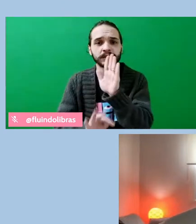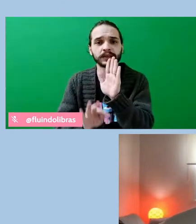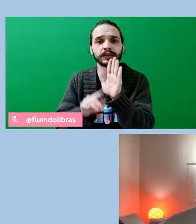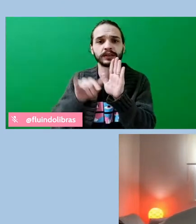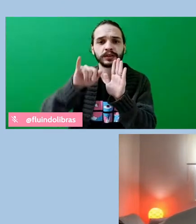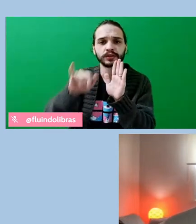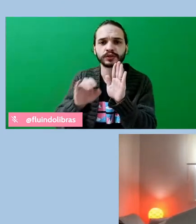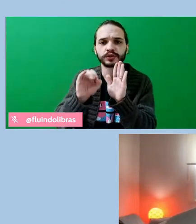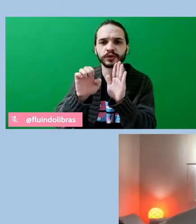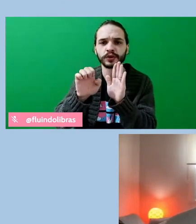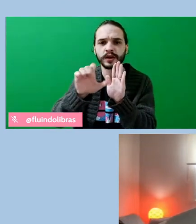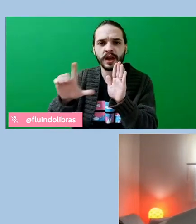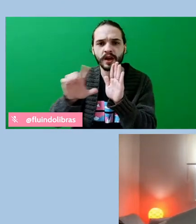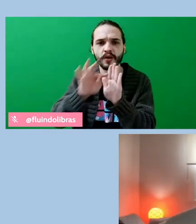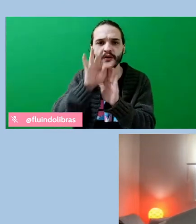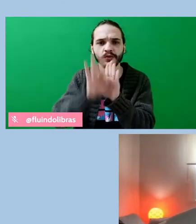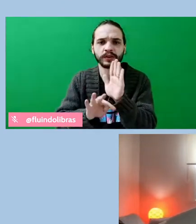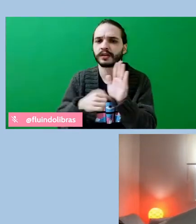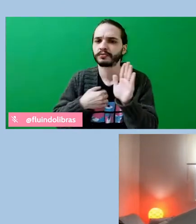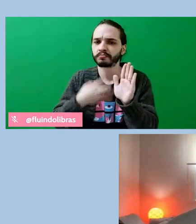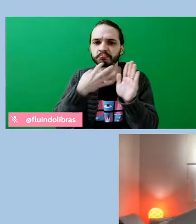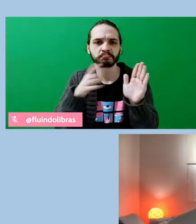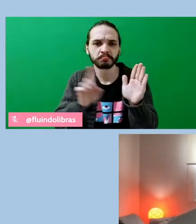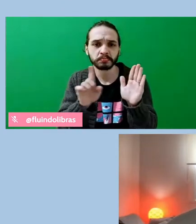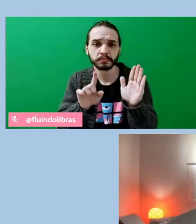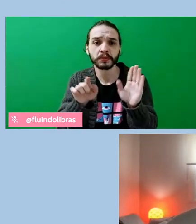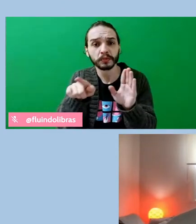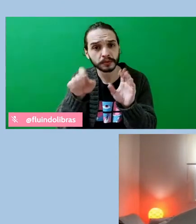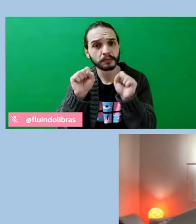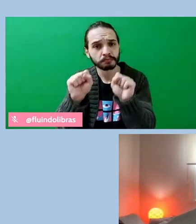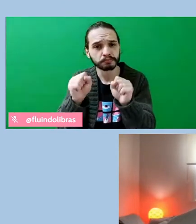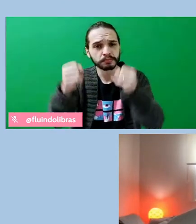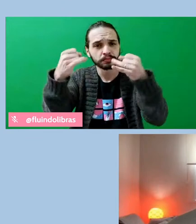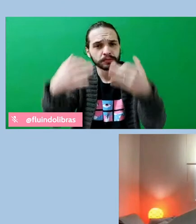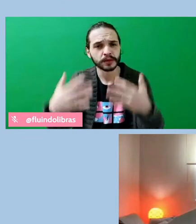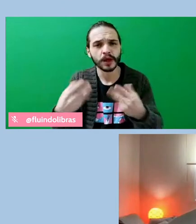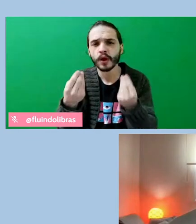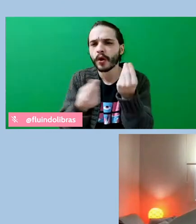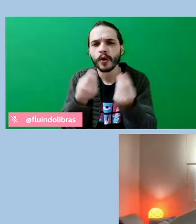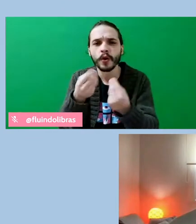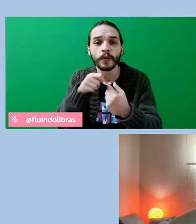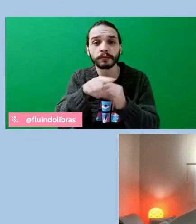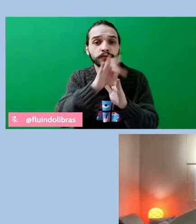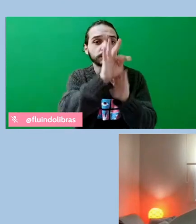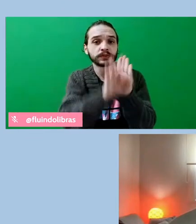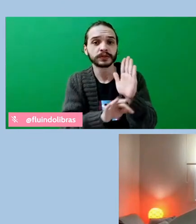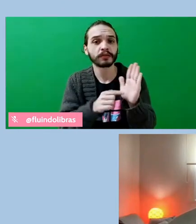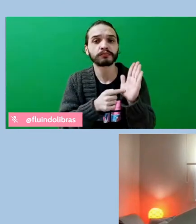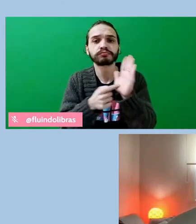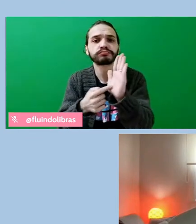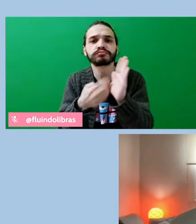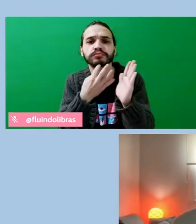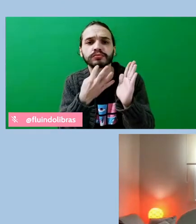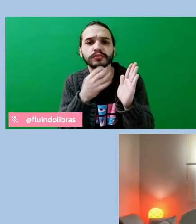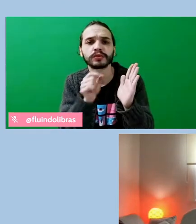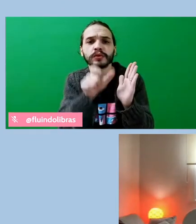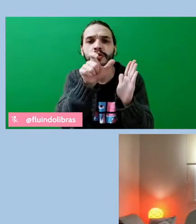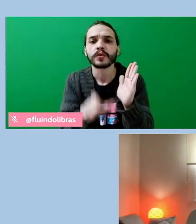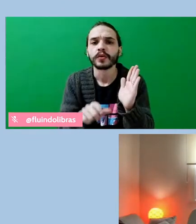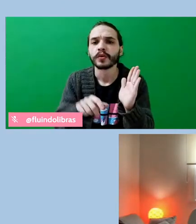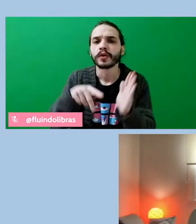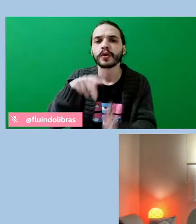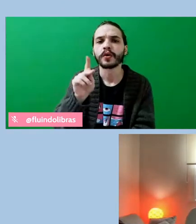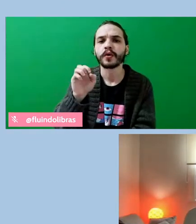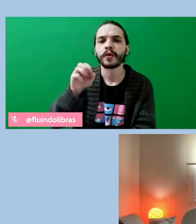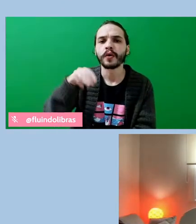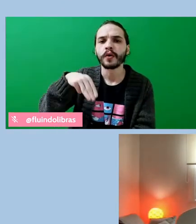Pommerat e queria pedir para você já começar por aí, Murilo. Conta para a gente como é que esse texto chegou até você, quem é o Pommerat, né? Ele